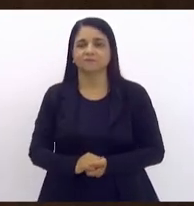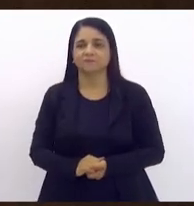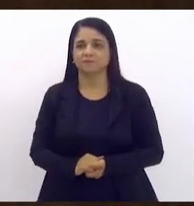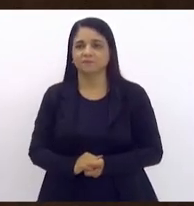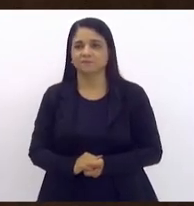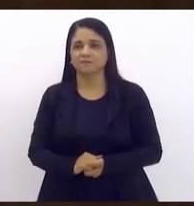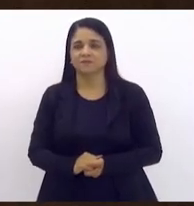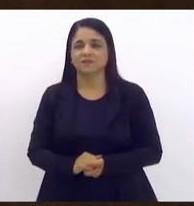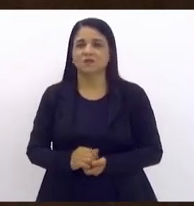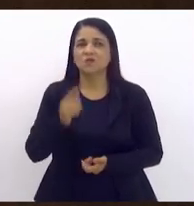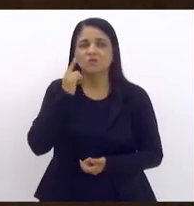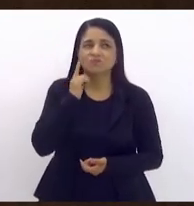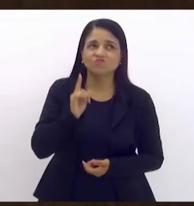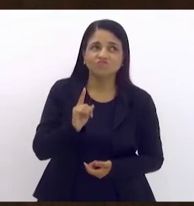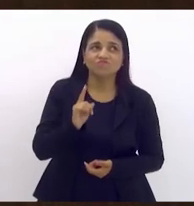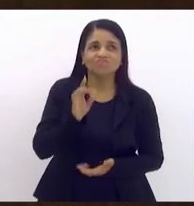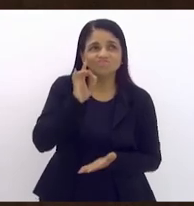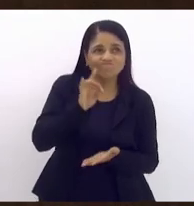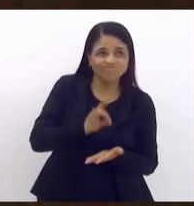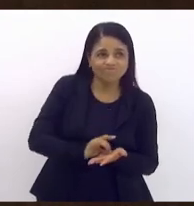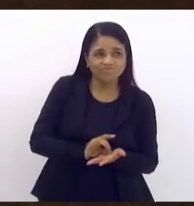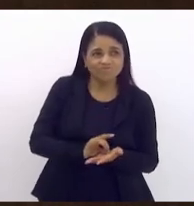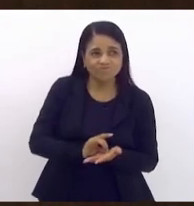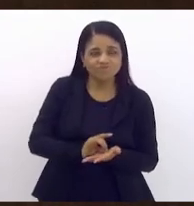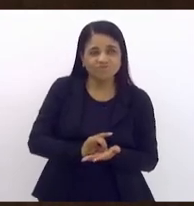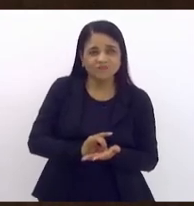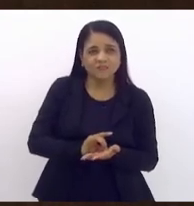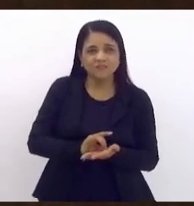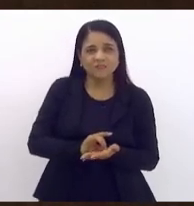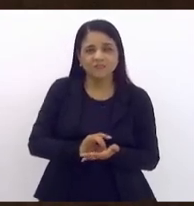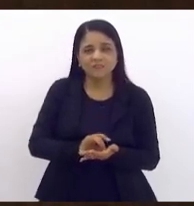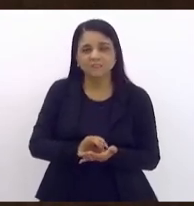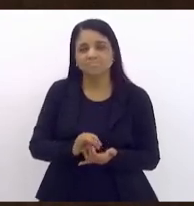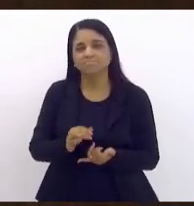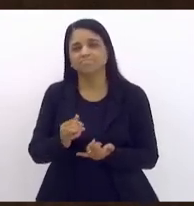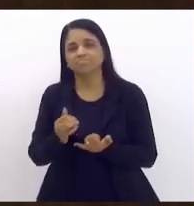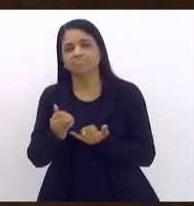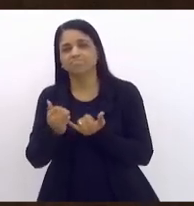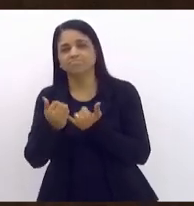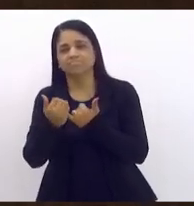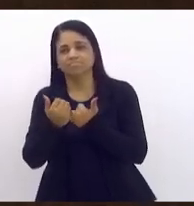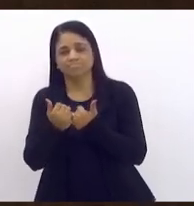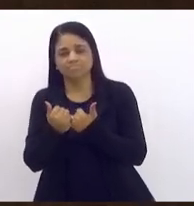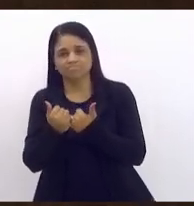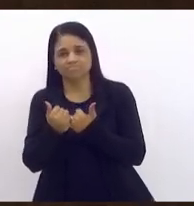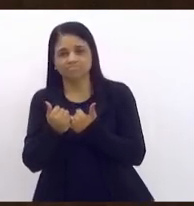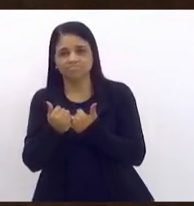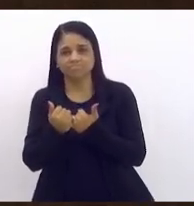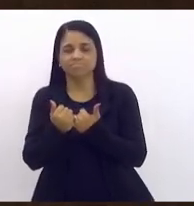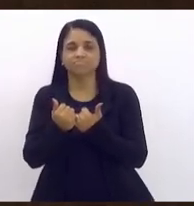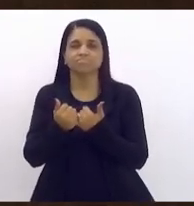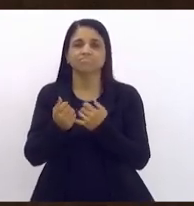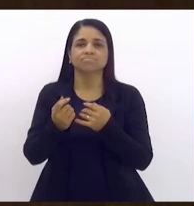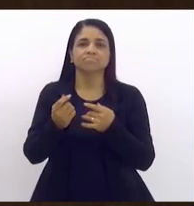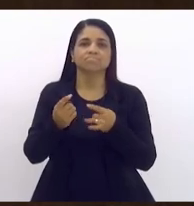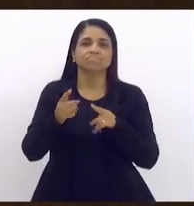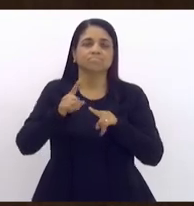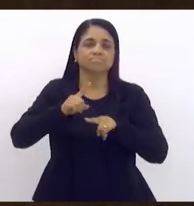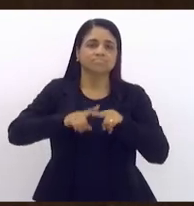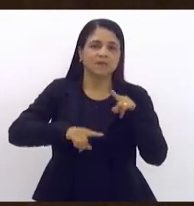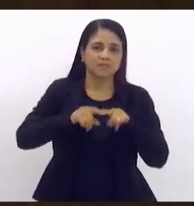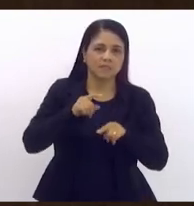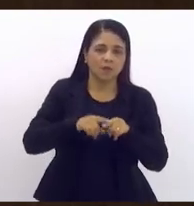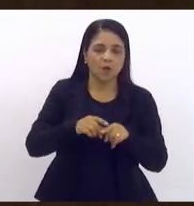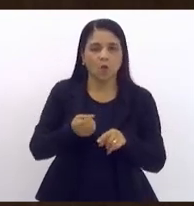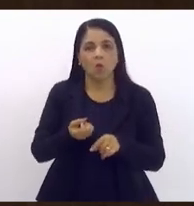Eu não sei se ela quer realmente que seja imaterial ou material. Eu fiquei na dúvida. Eu